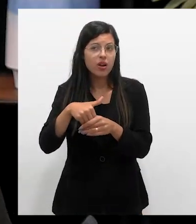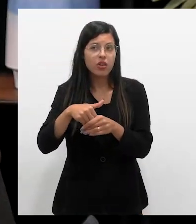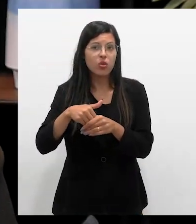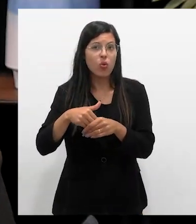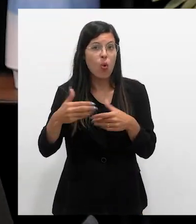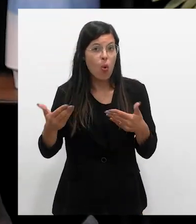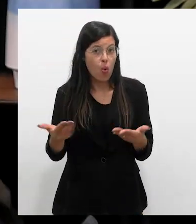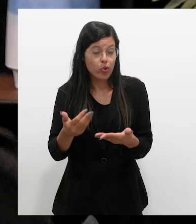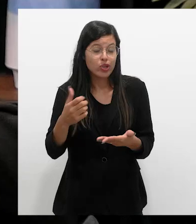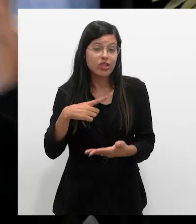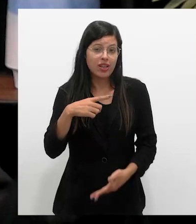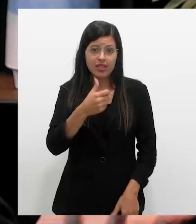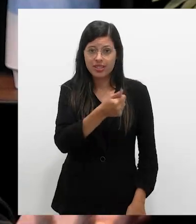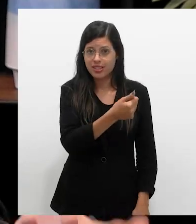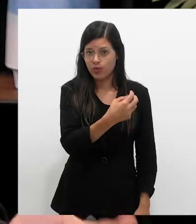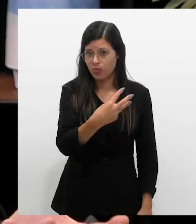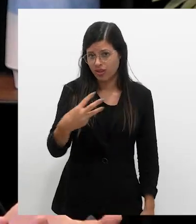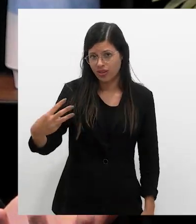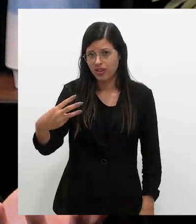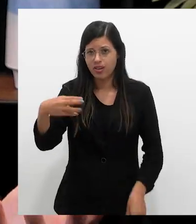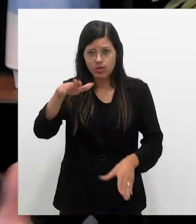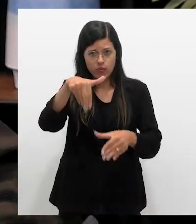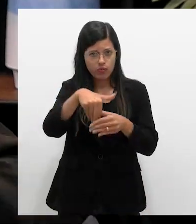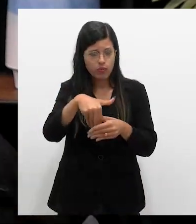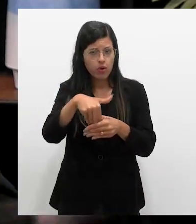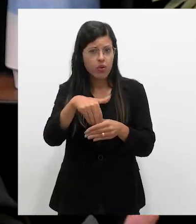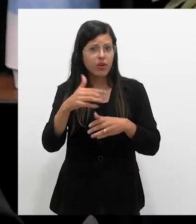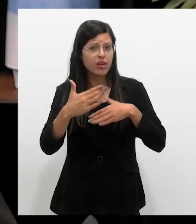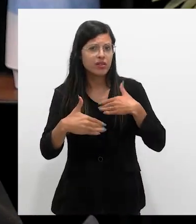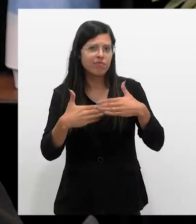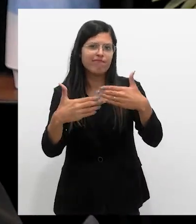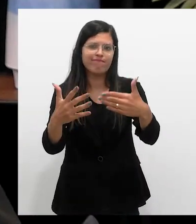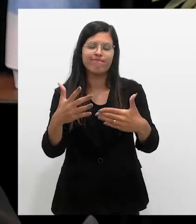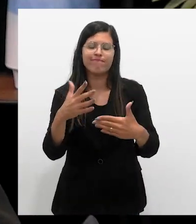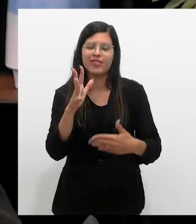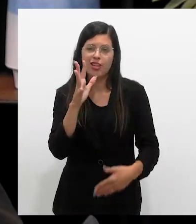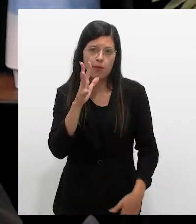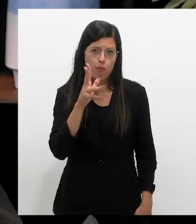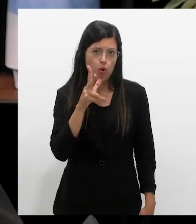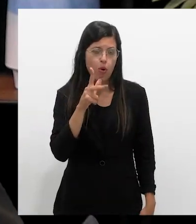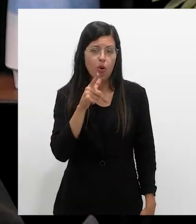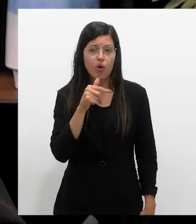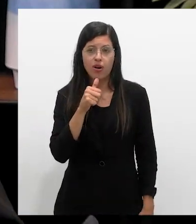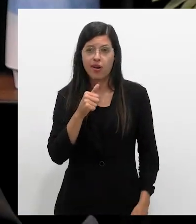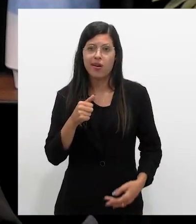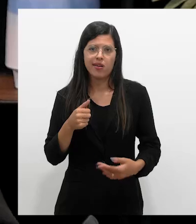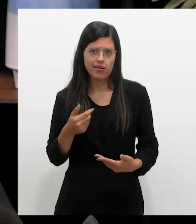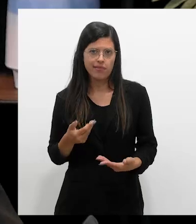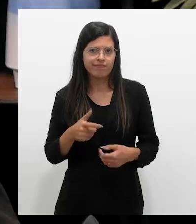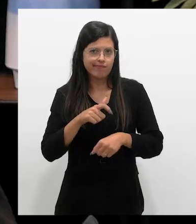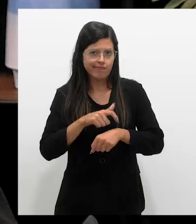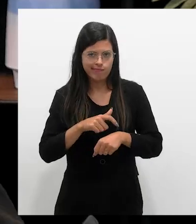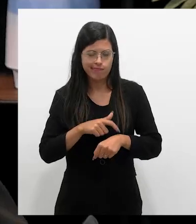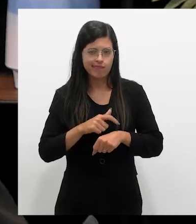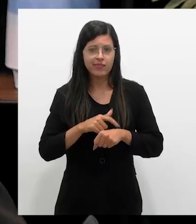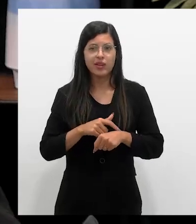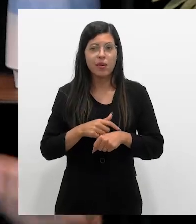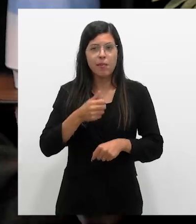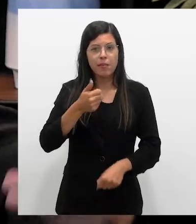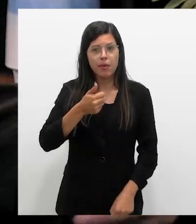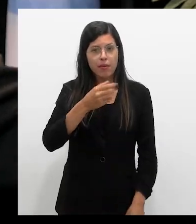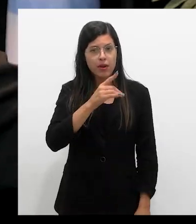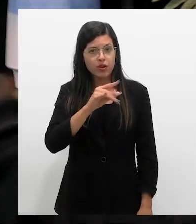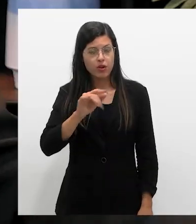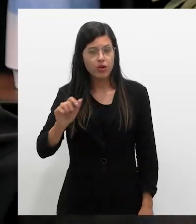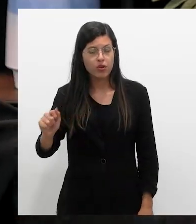que o Colégio dos Cardeais se internacionalizou, e hoje nós temos 133 cardeais votantes, esse processo acaba sendo um pouco lento, por